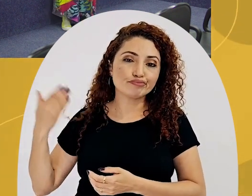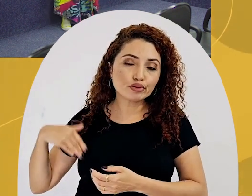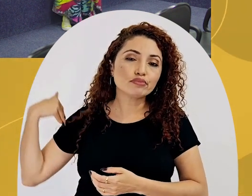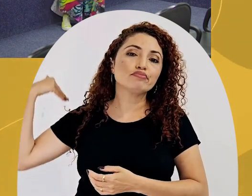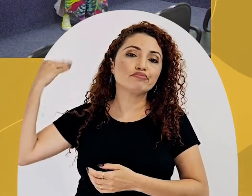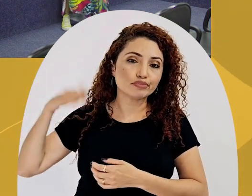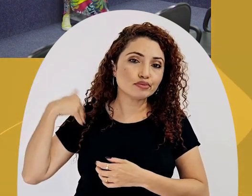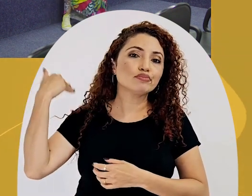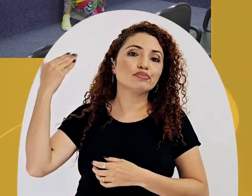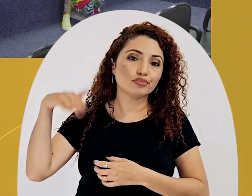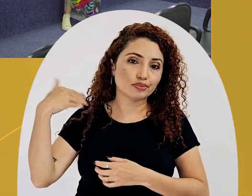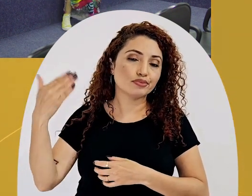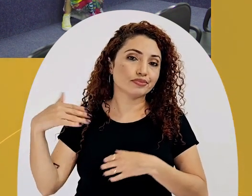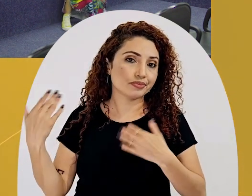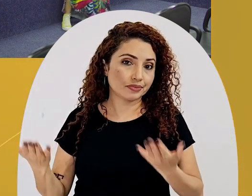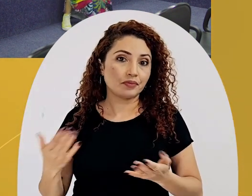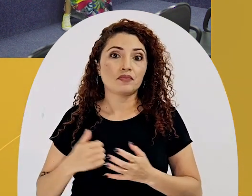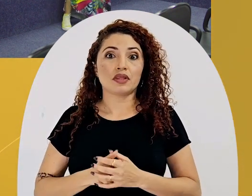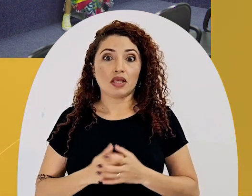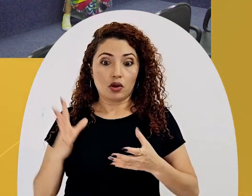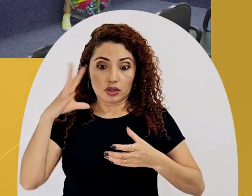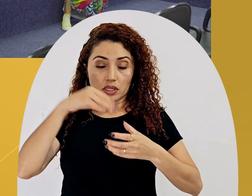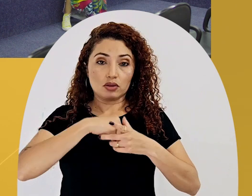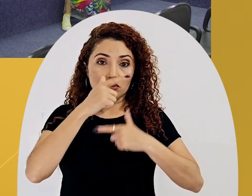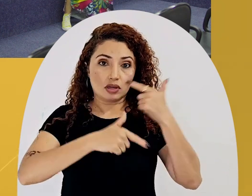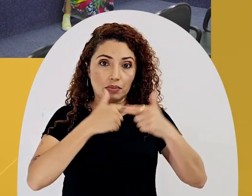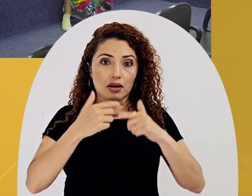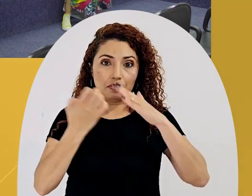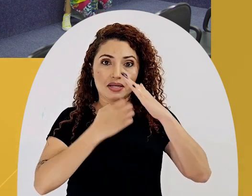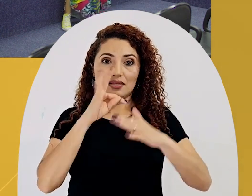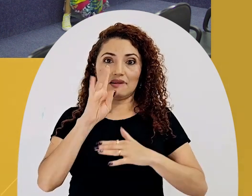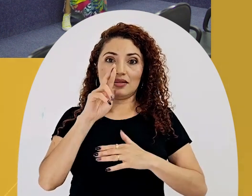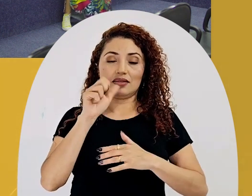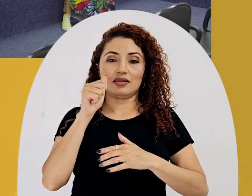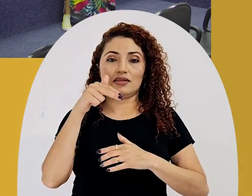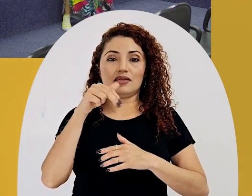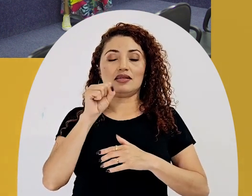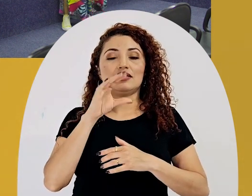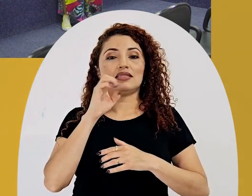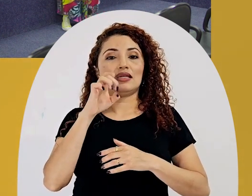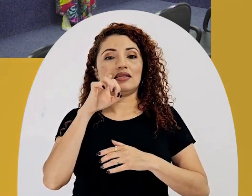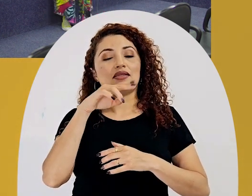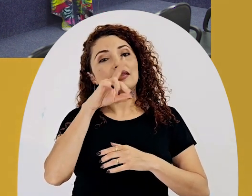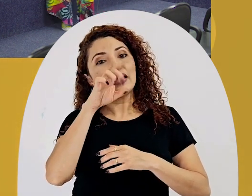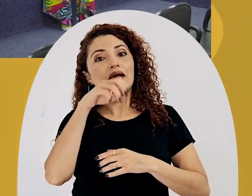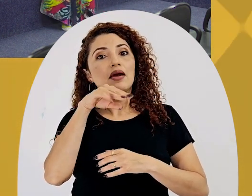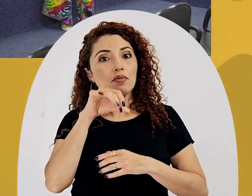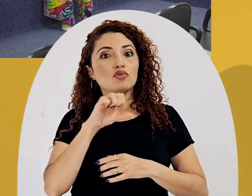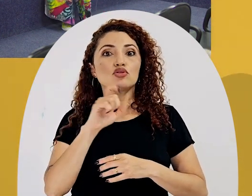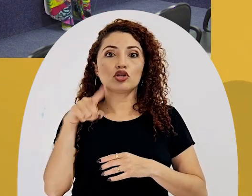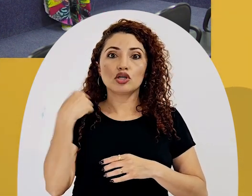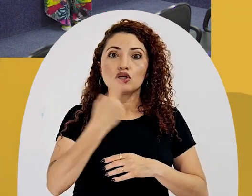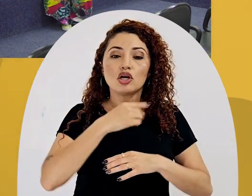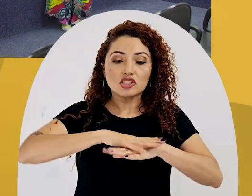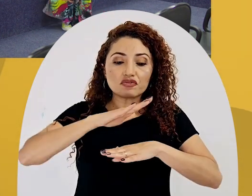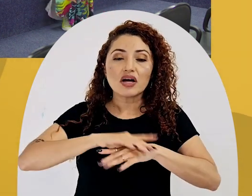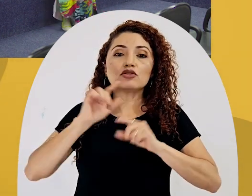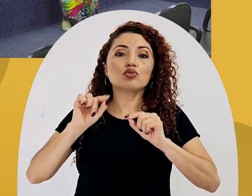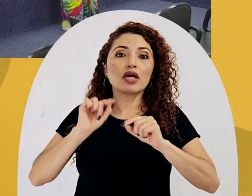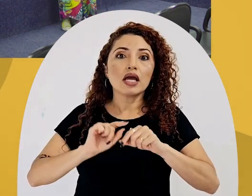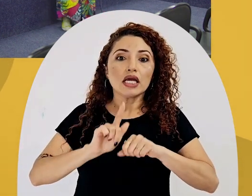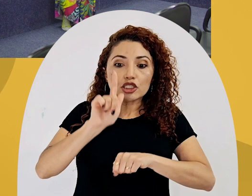Falando um pouquinho do nosso trabalho na Transcendemos, toda semana a gente faz uma gestão de crise, né,